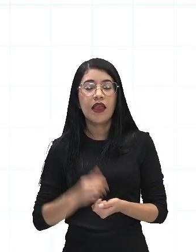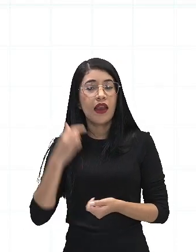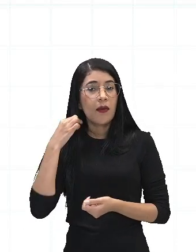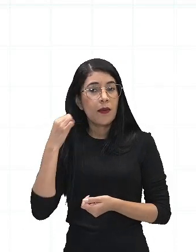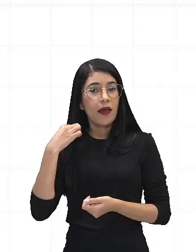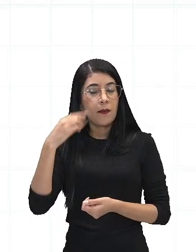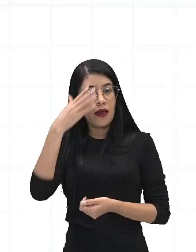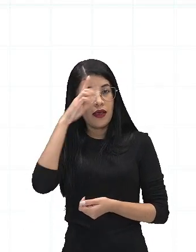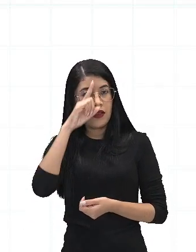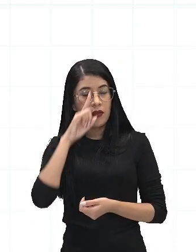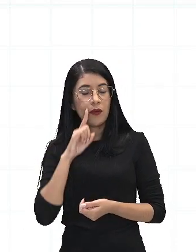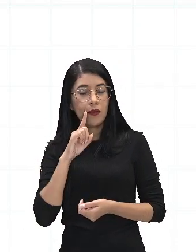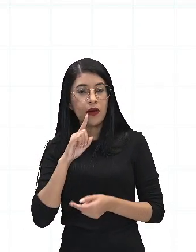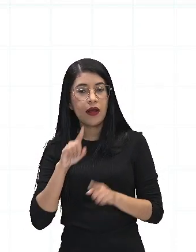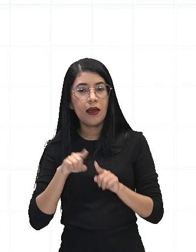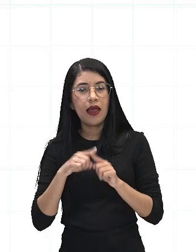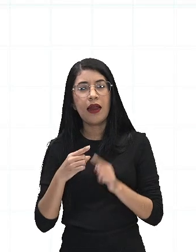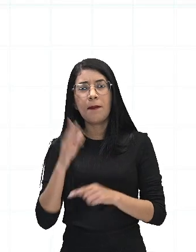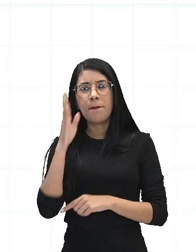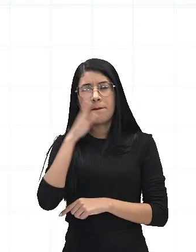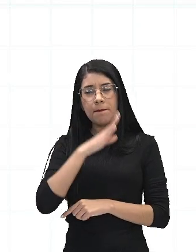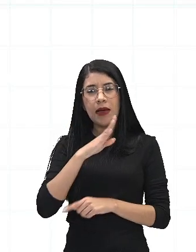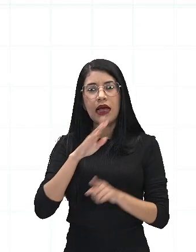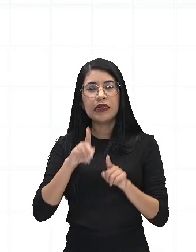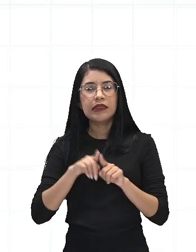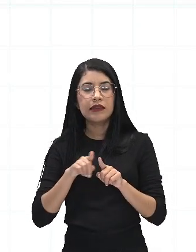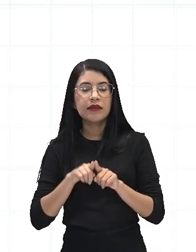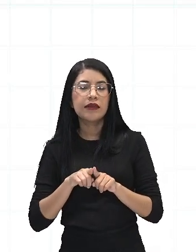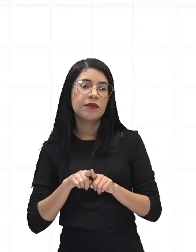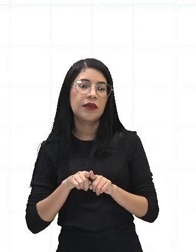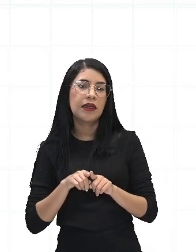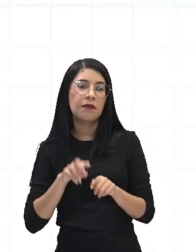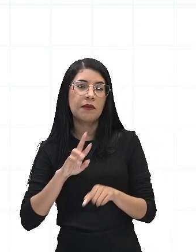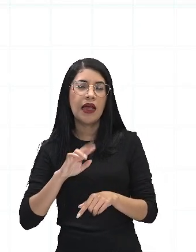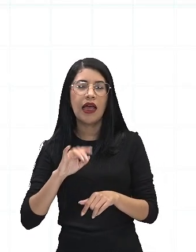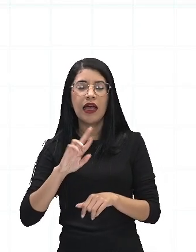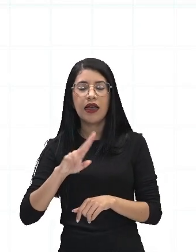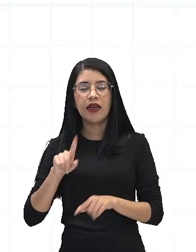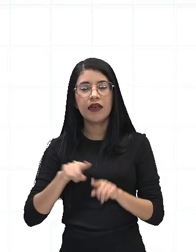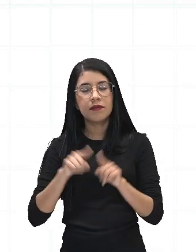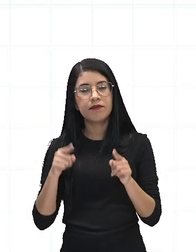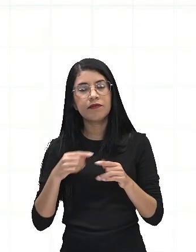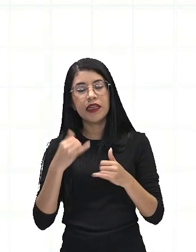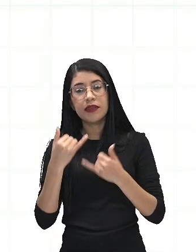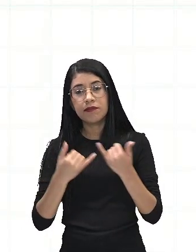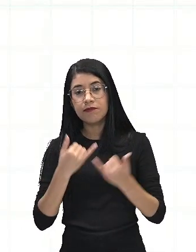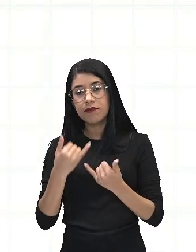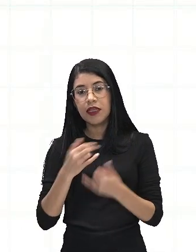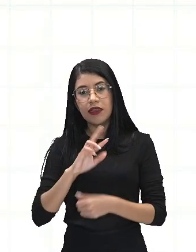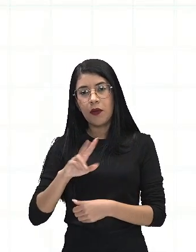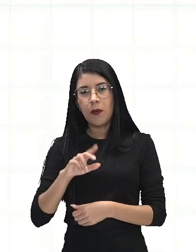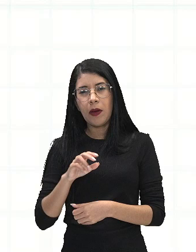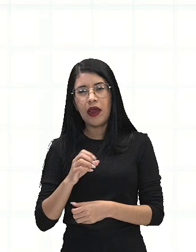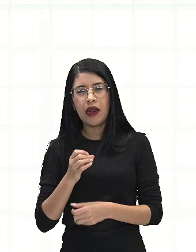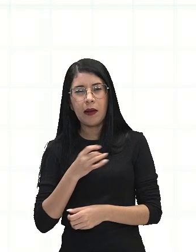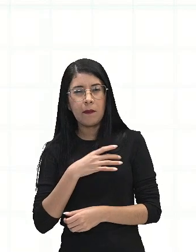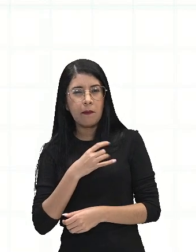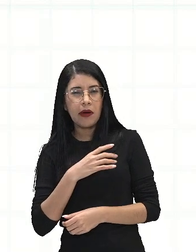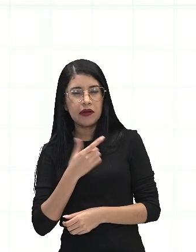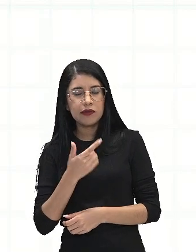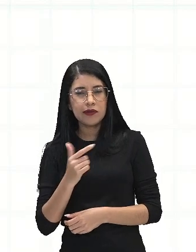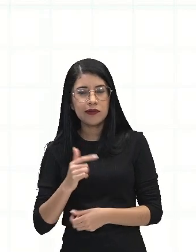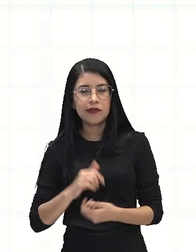embora fosse vilanesca, era mais divertida do que propriamente sinistra. Observem que nós temos aqui,